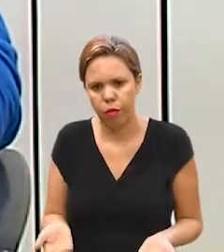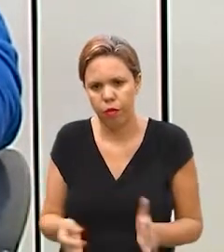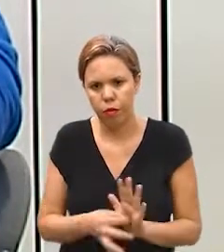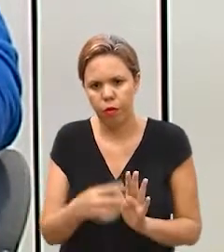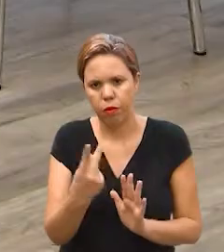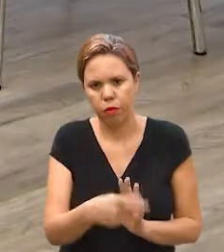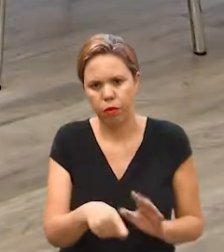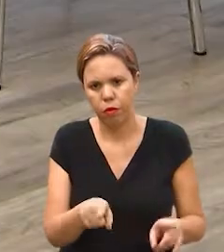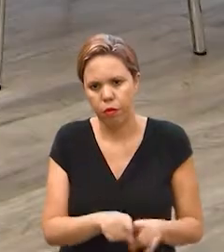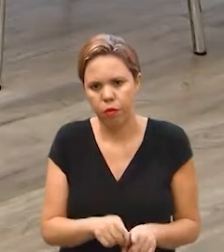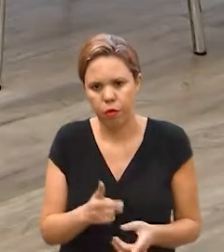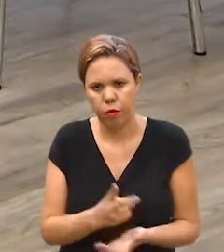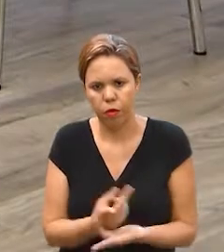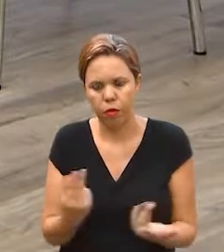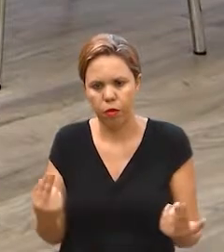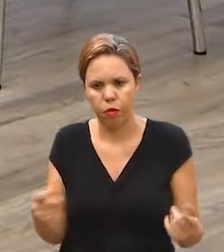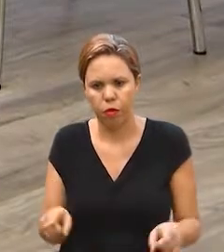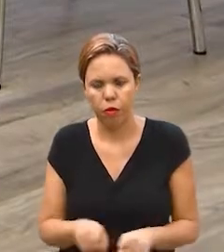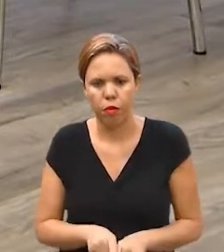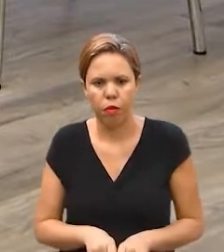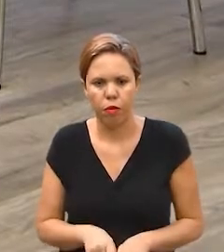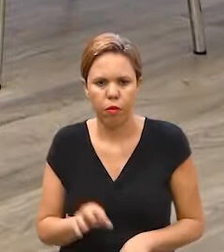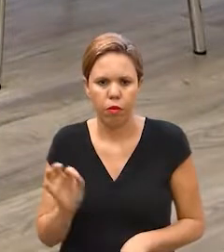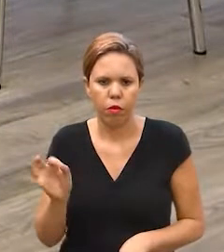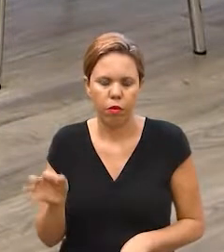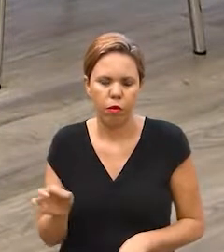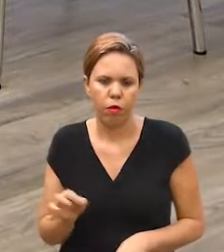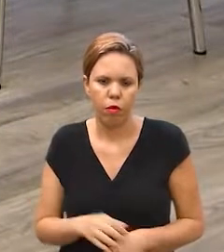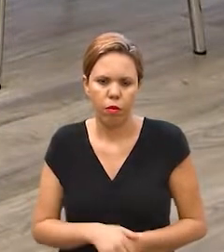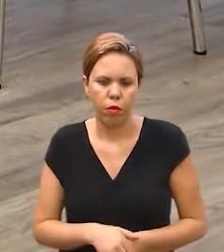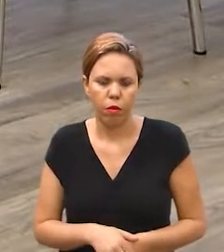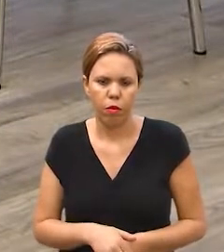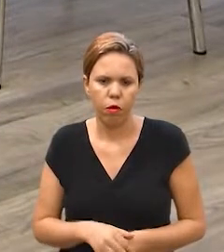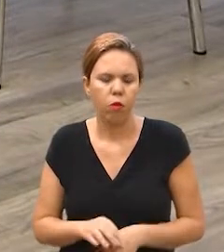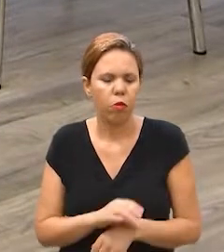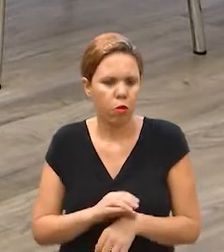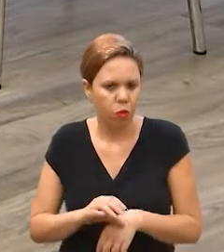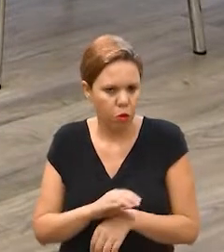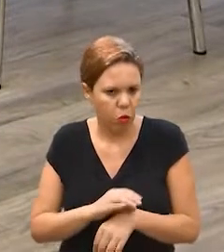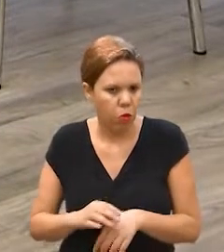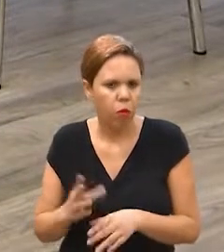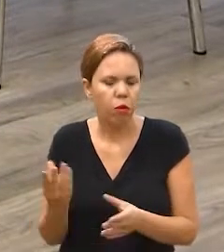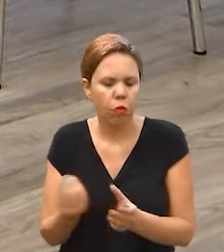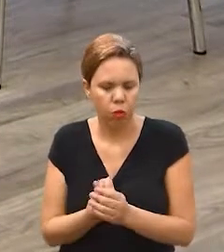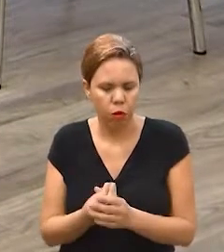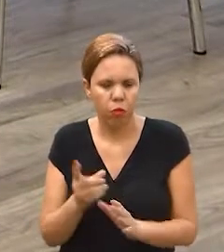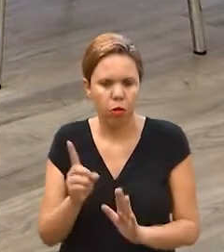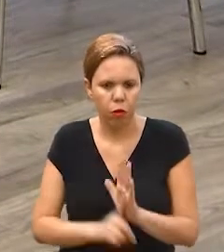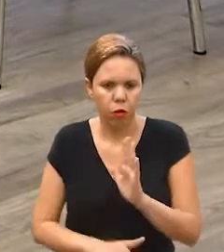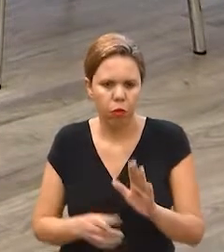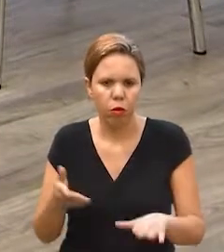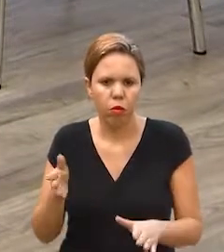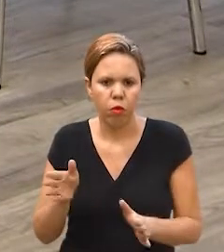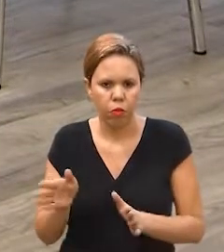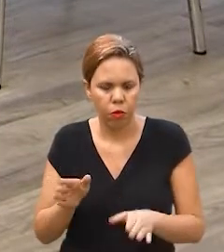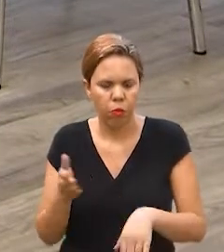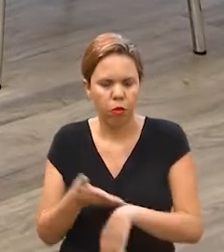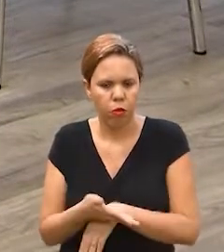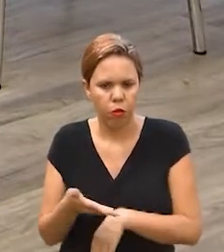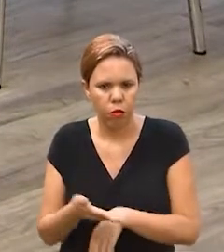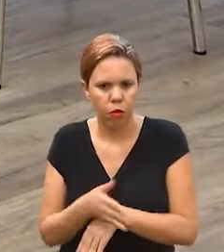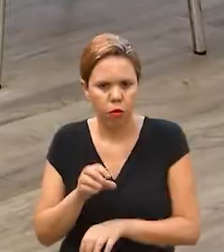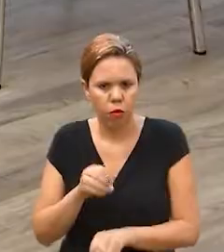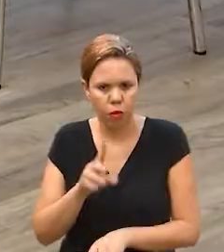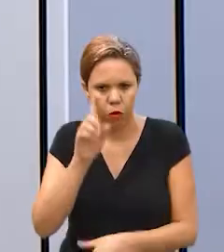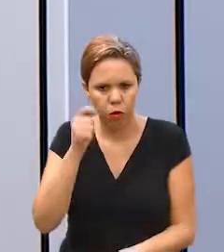é a mesma. Não, com certeza, é um direito inclusive constitucional, né? O direito do acesso à educação é um direito garantido na